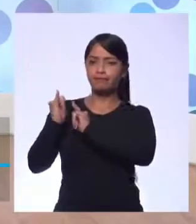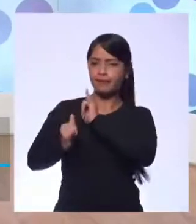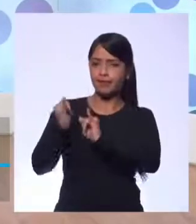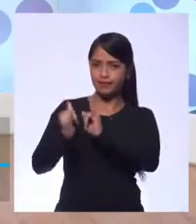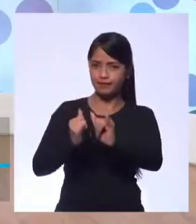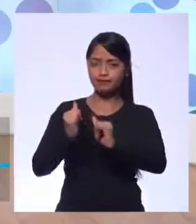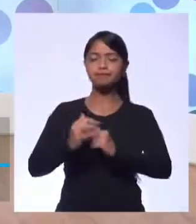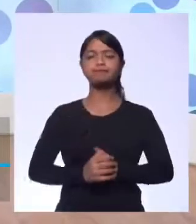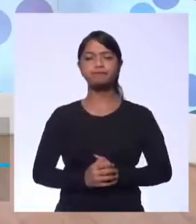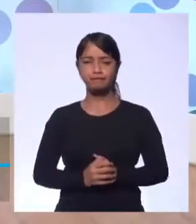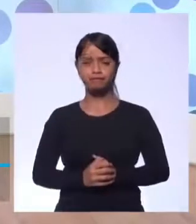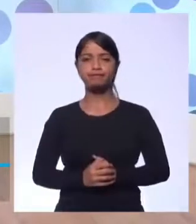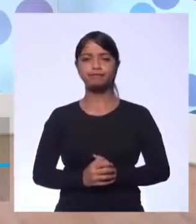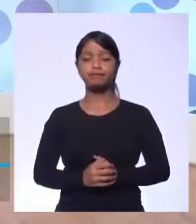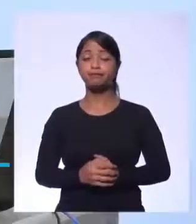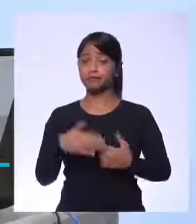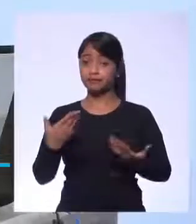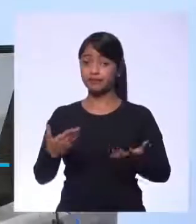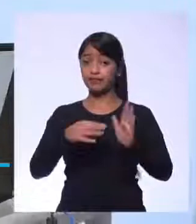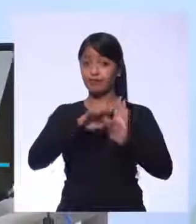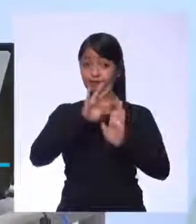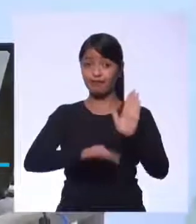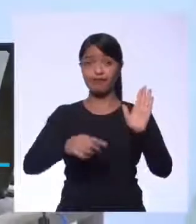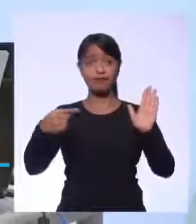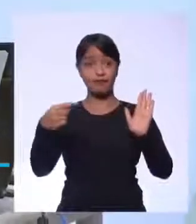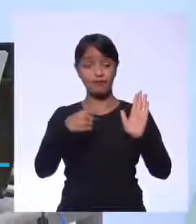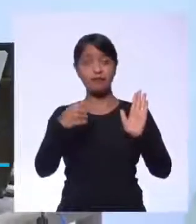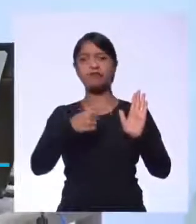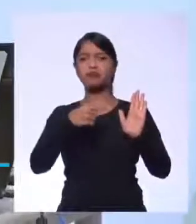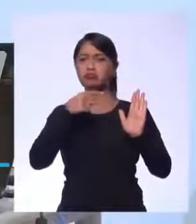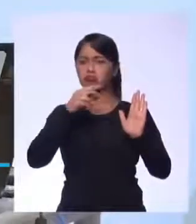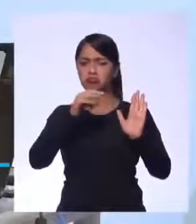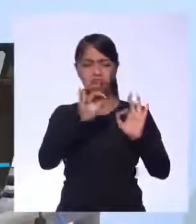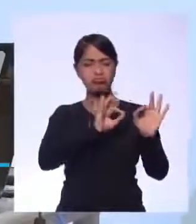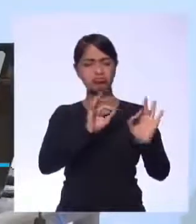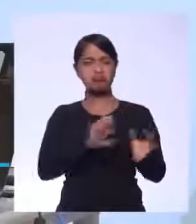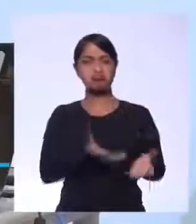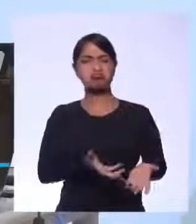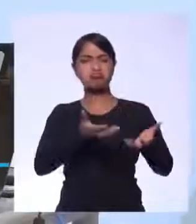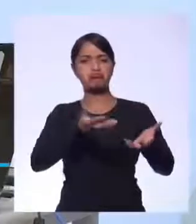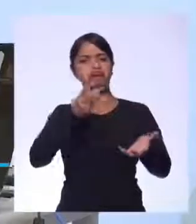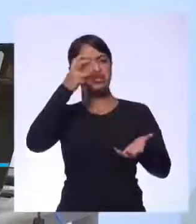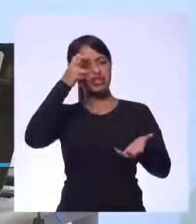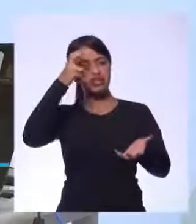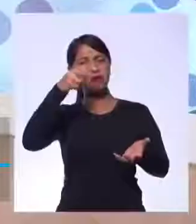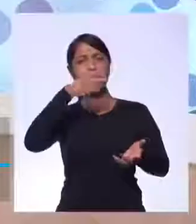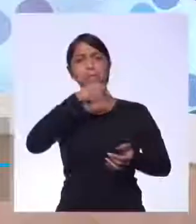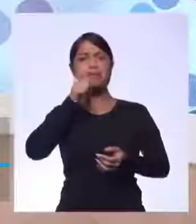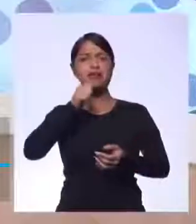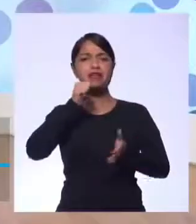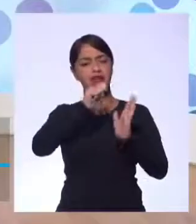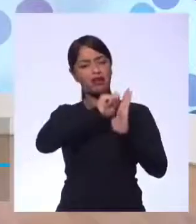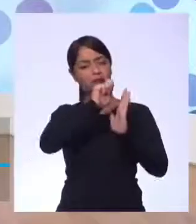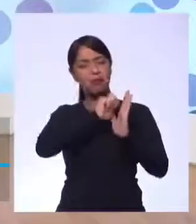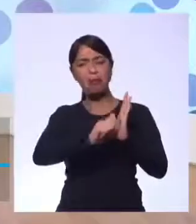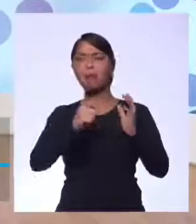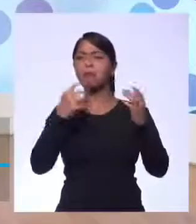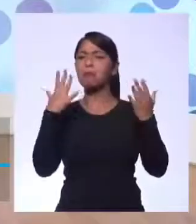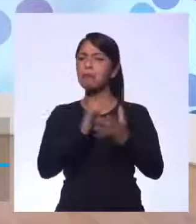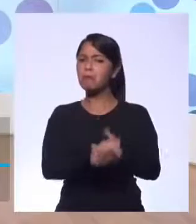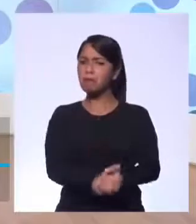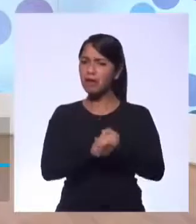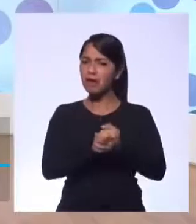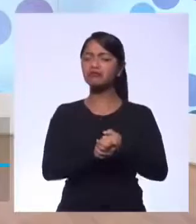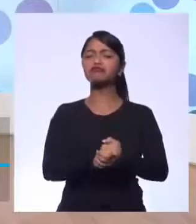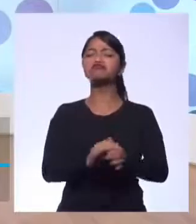algumas sacadas aí bem... Esse texto, na verdade, foi muito inteligente. Eu tenho que parabenizar essa menina. Porque, meu Deus do céu, de